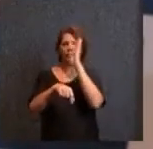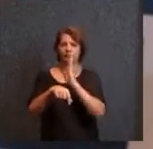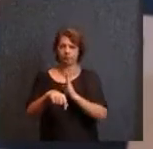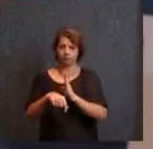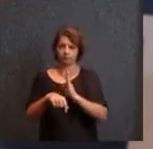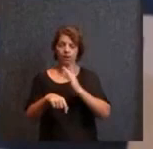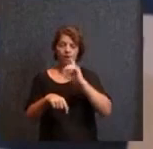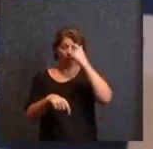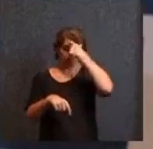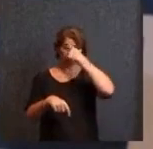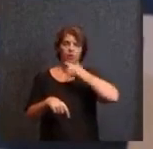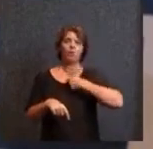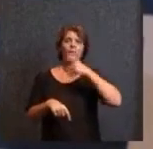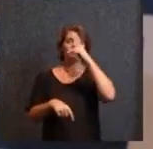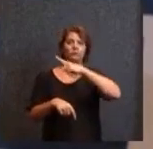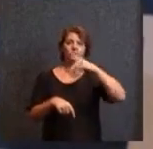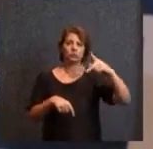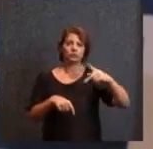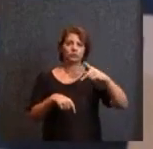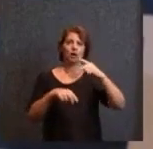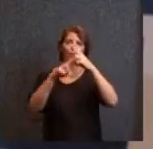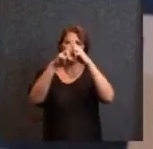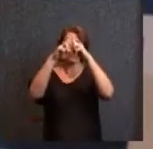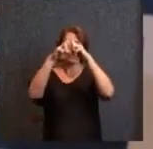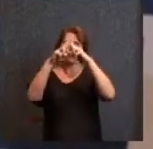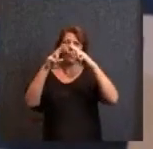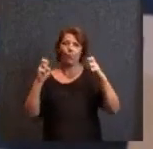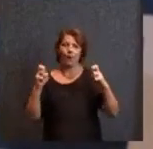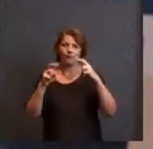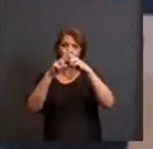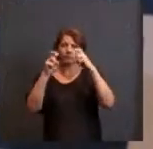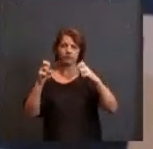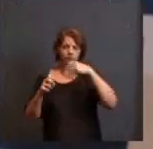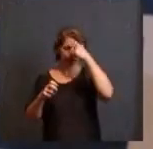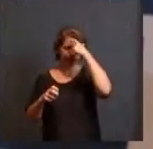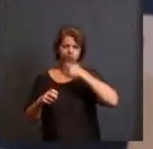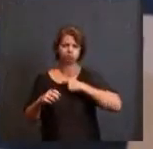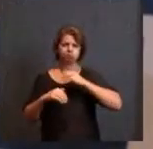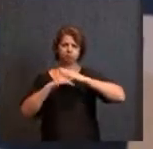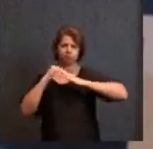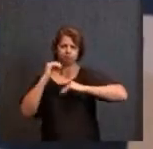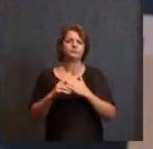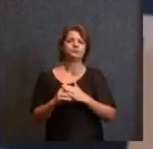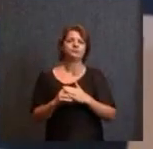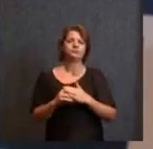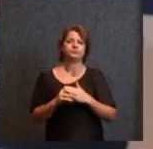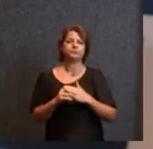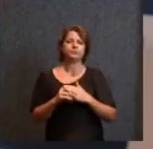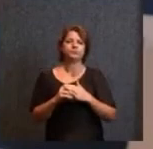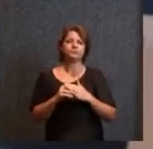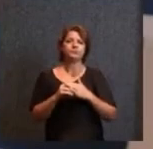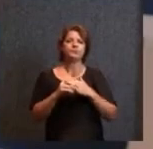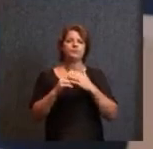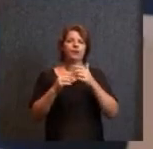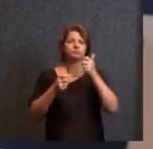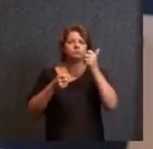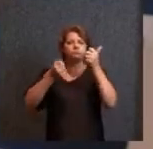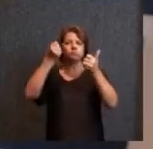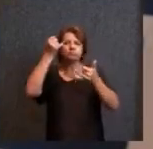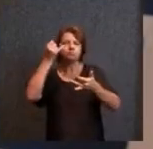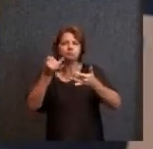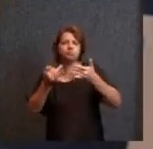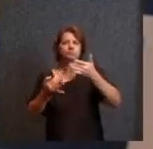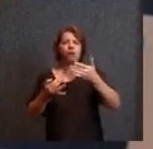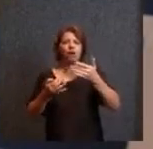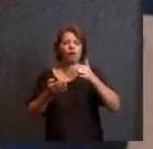que sou também da Universidade Estadual de Feira de Santana, fico muito à vontade para poder dizer que eu